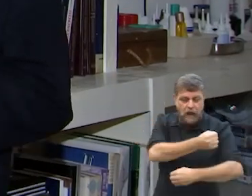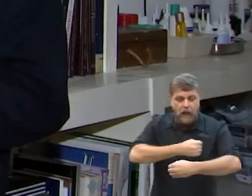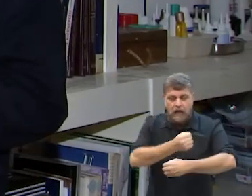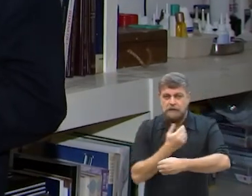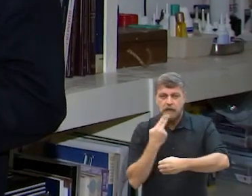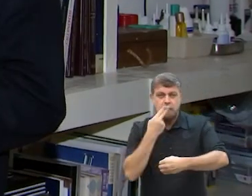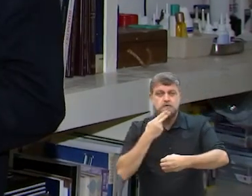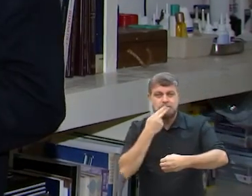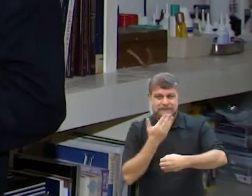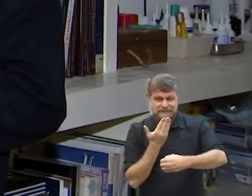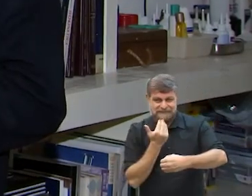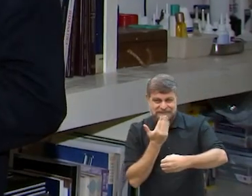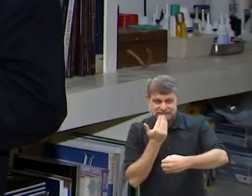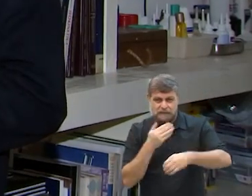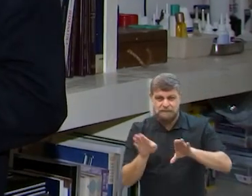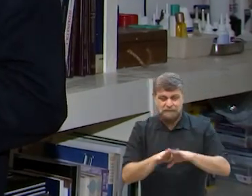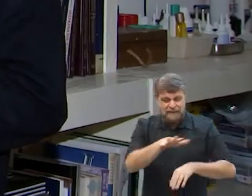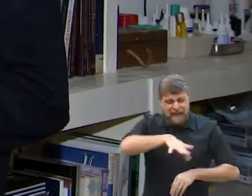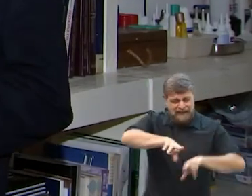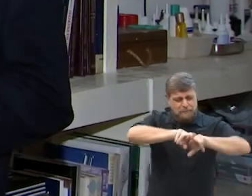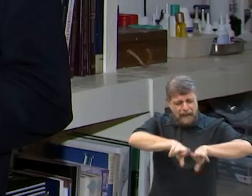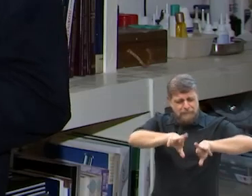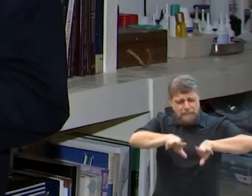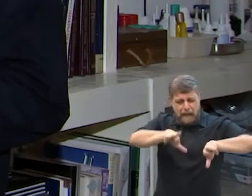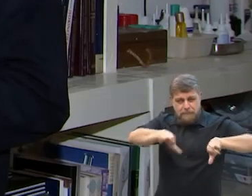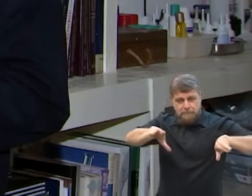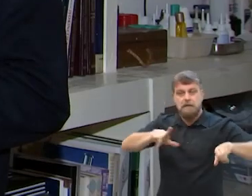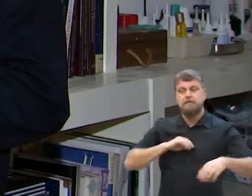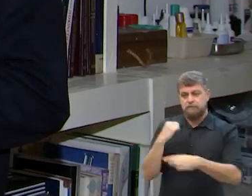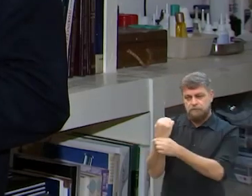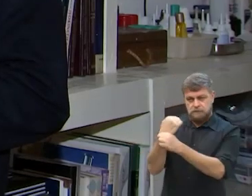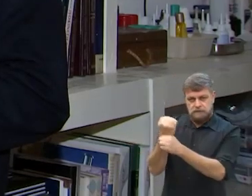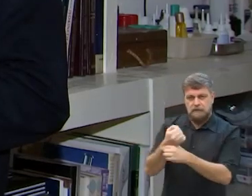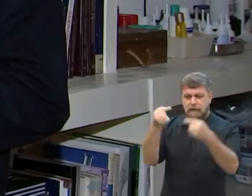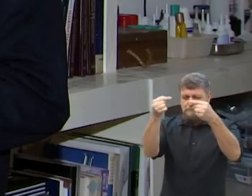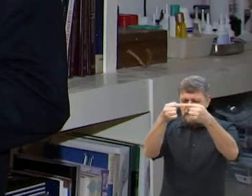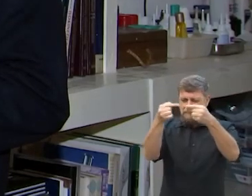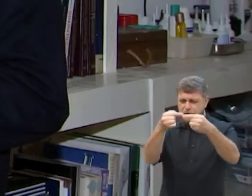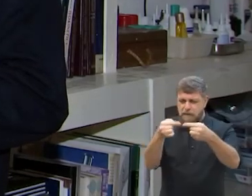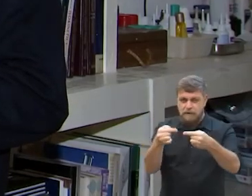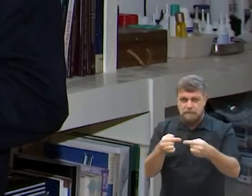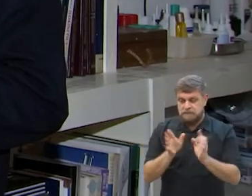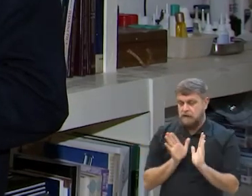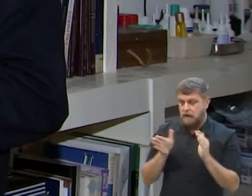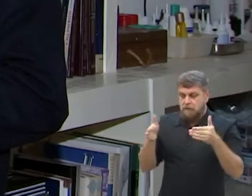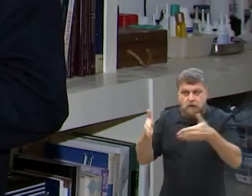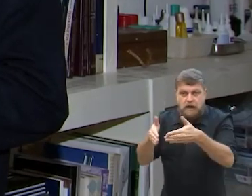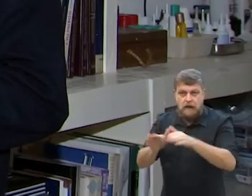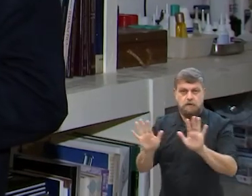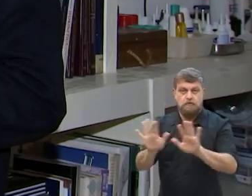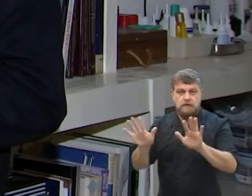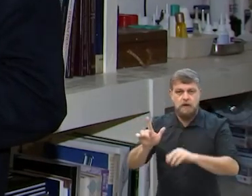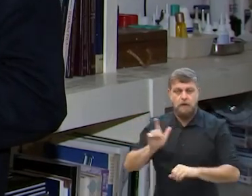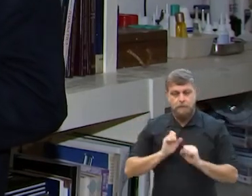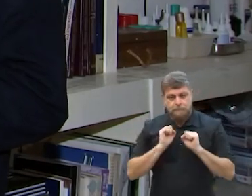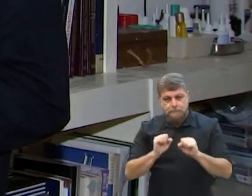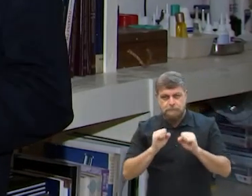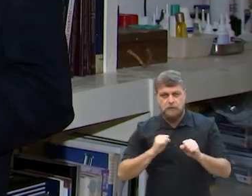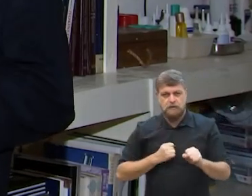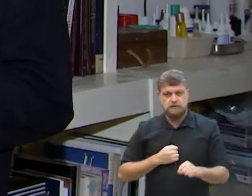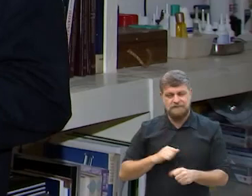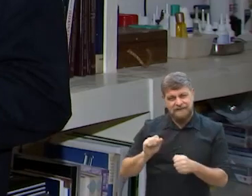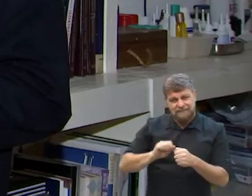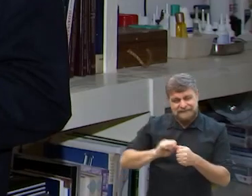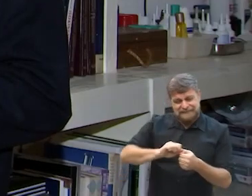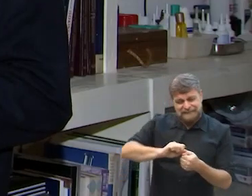nutrição, quer dizer, em todas as áreas você entra na fisioterapia. Não precisa ser tão especializado, você pode fazer